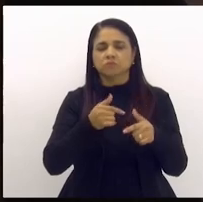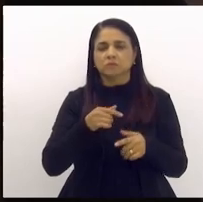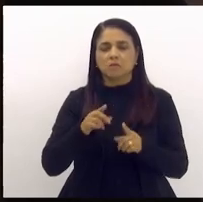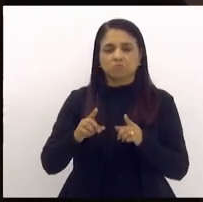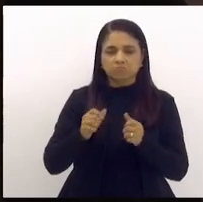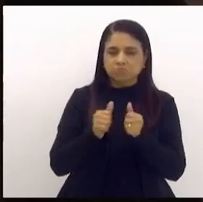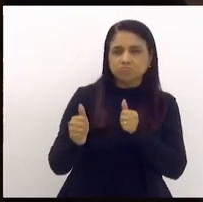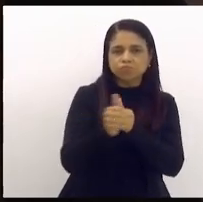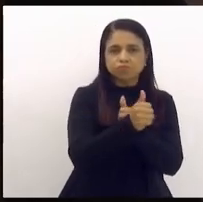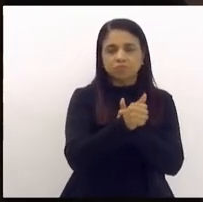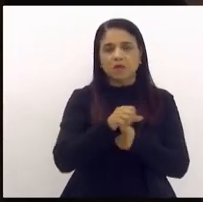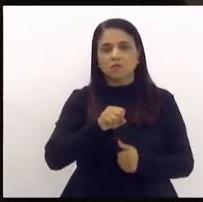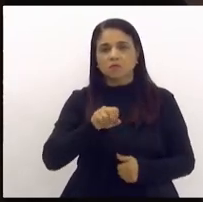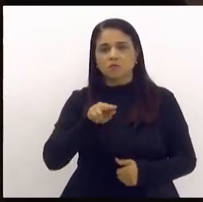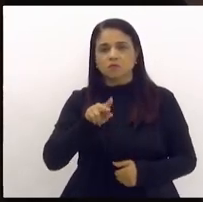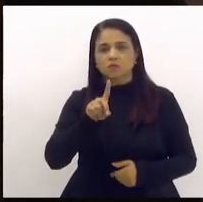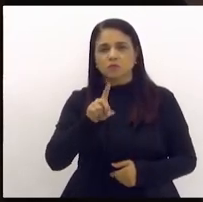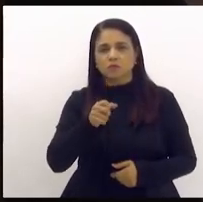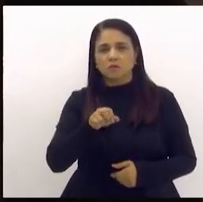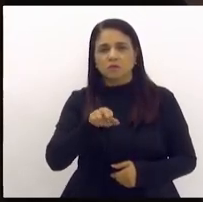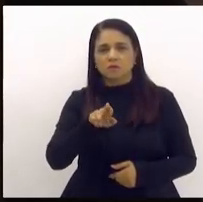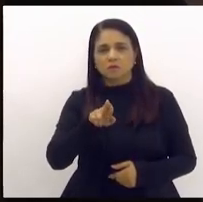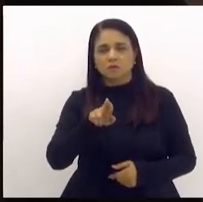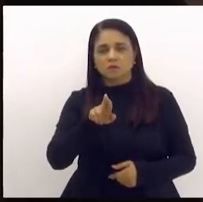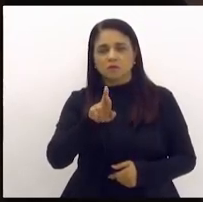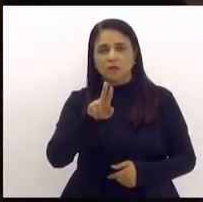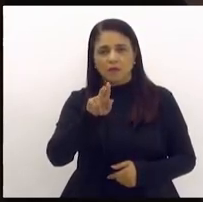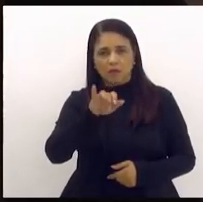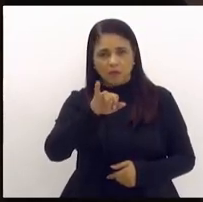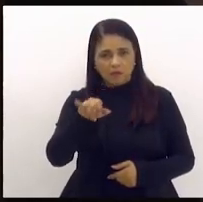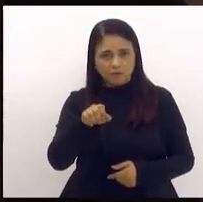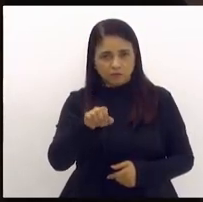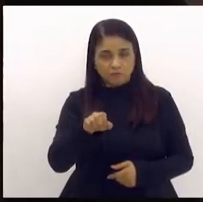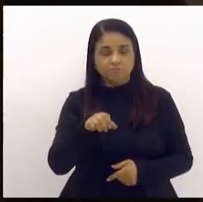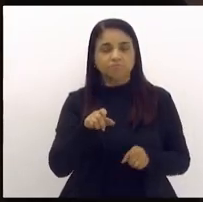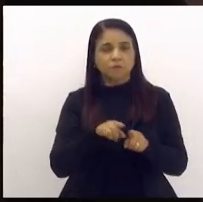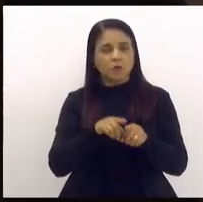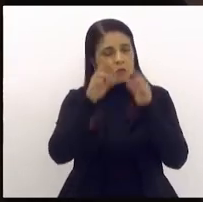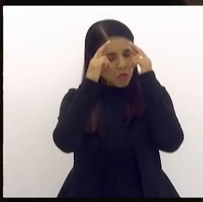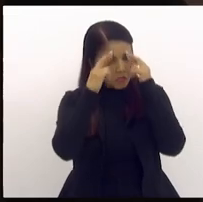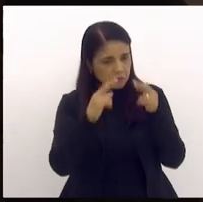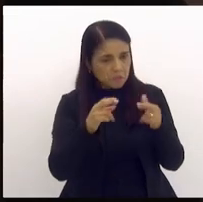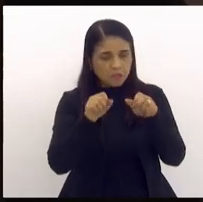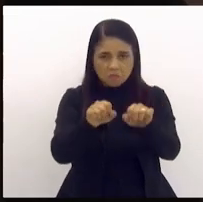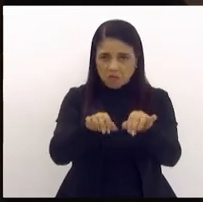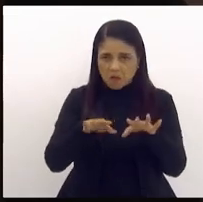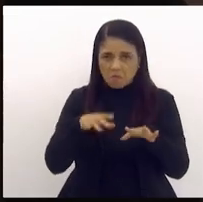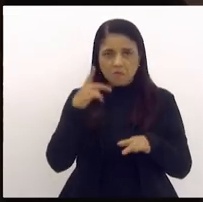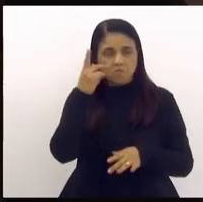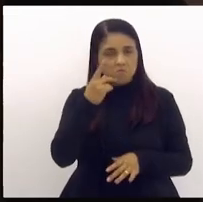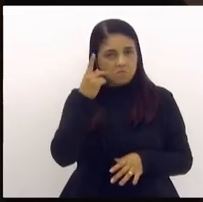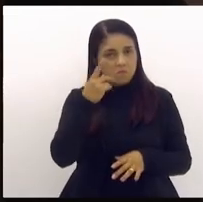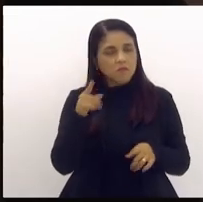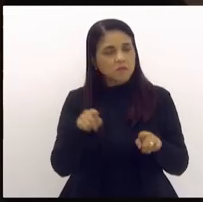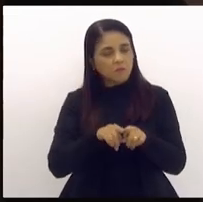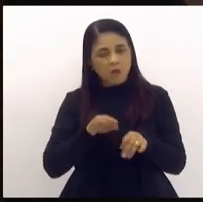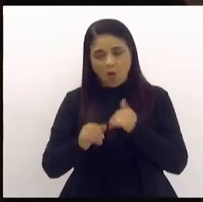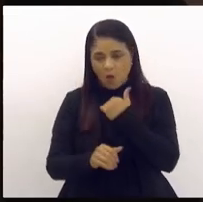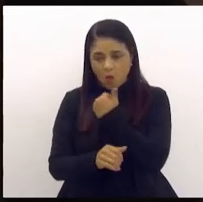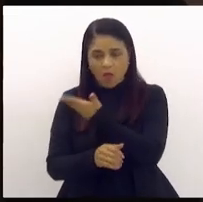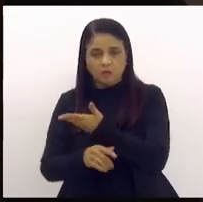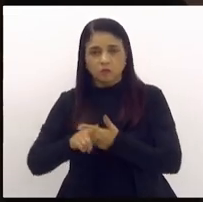SUDERJ. Sua presença constante nesse plenário demonstra o respeito com o Parlamento Fluminense. Eu tenho certeza que, ao lado do